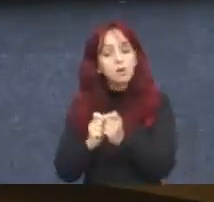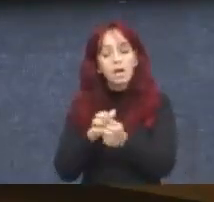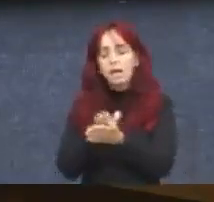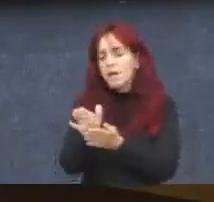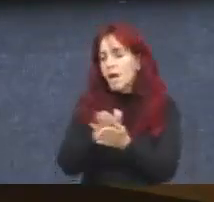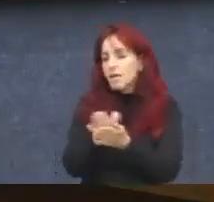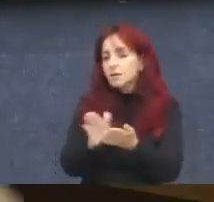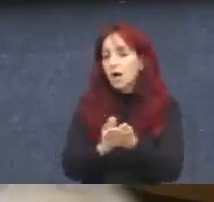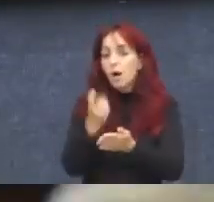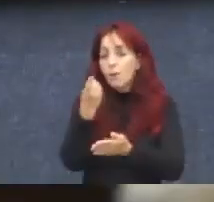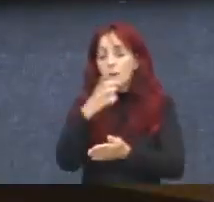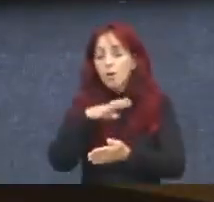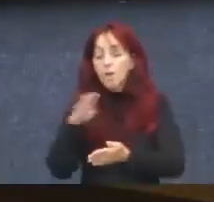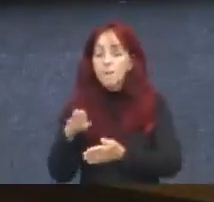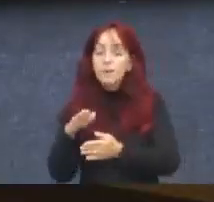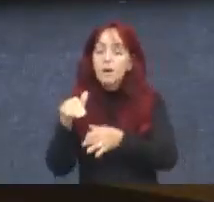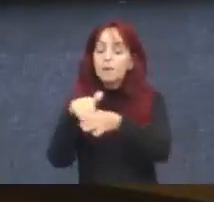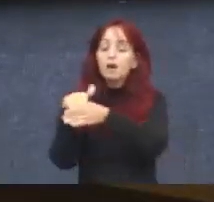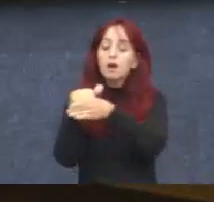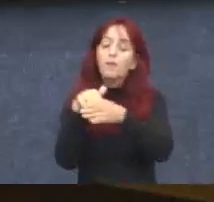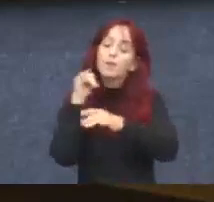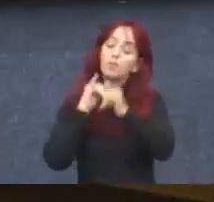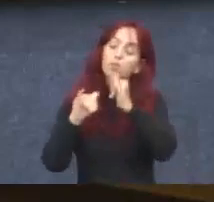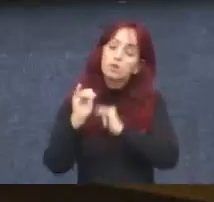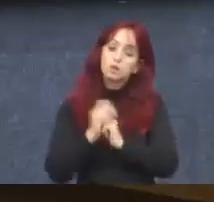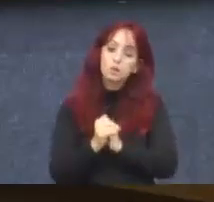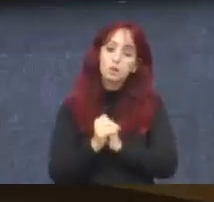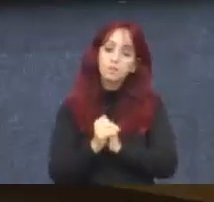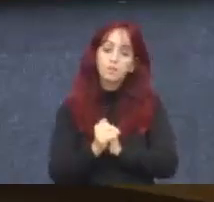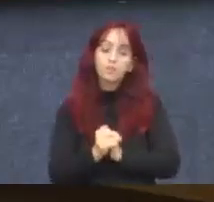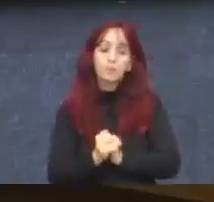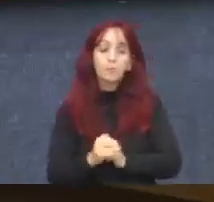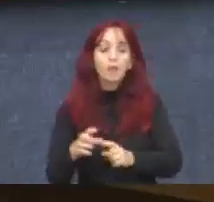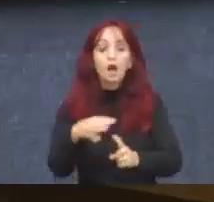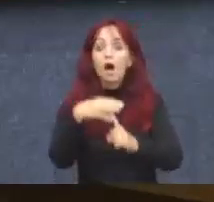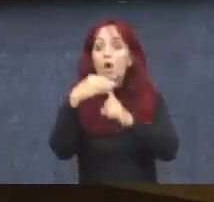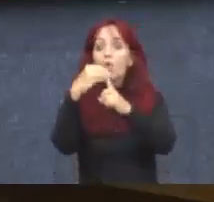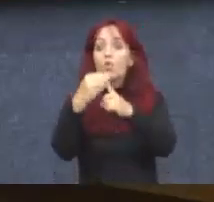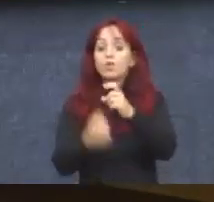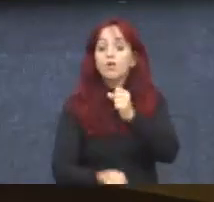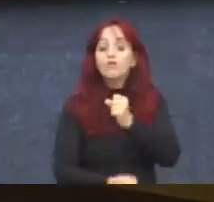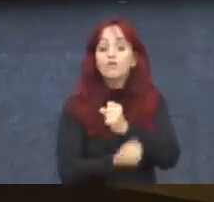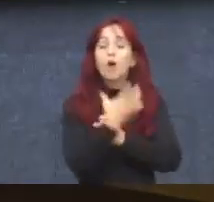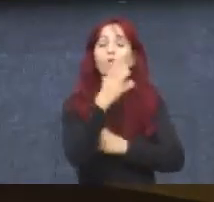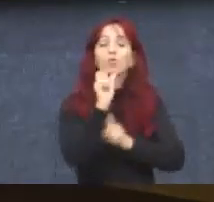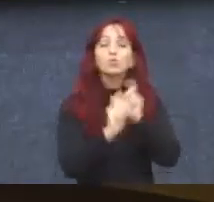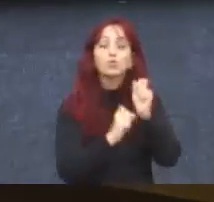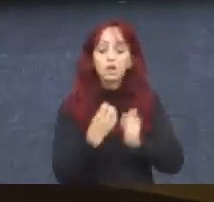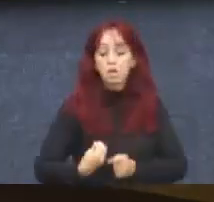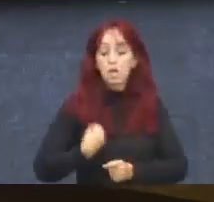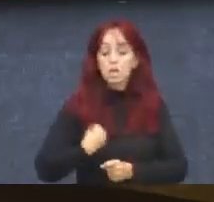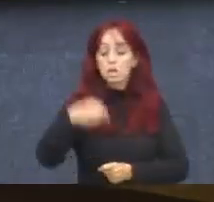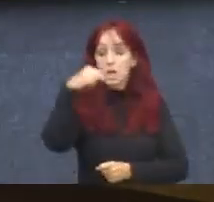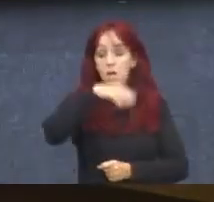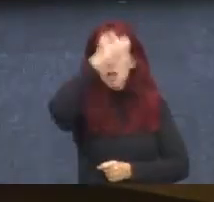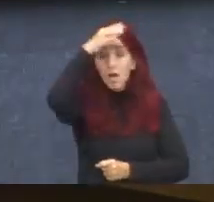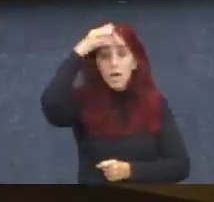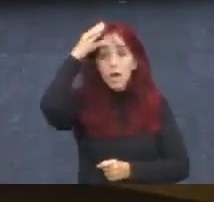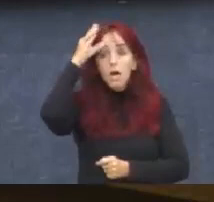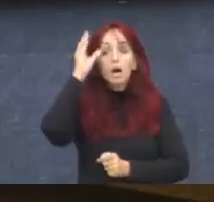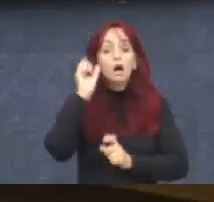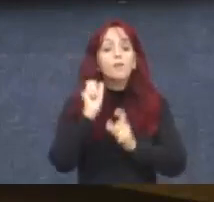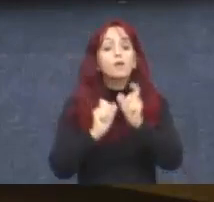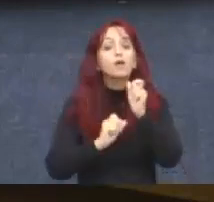campanha política. A única fraude que existe nesse plenário, vereadora